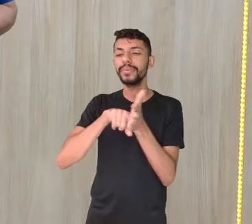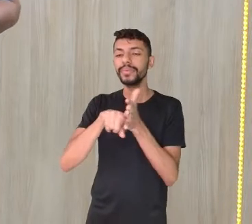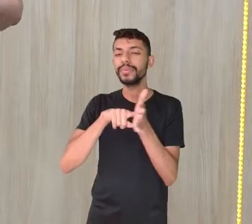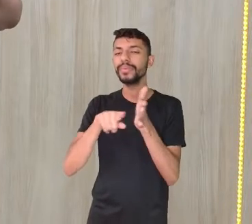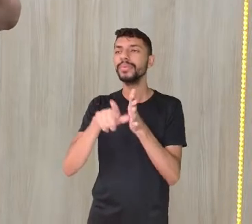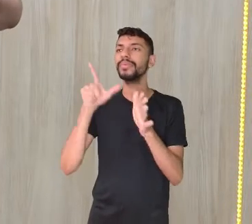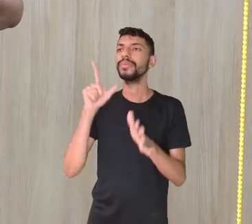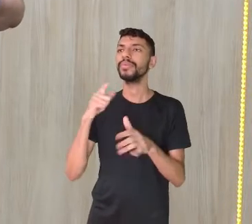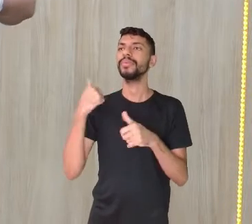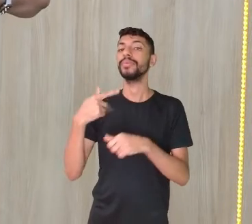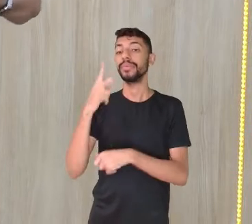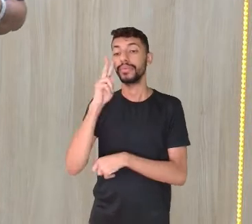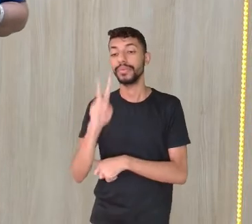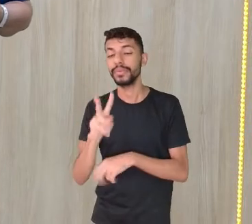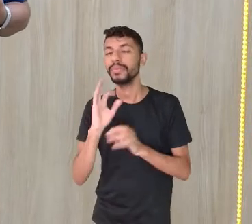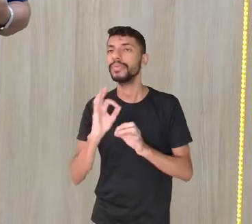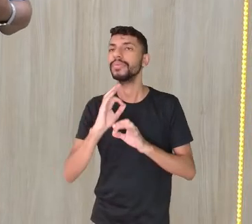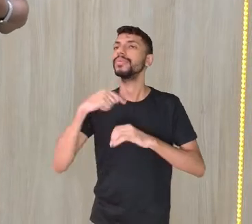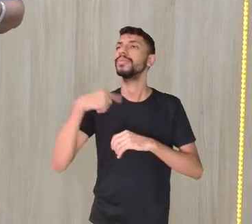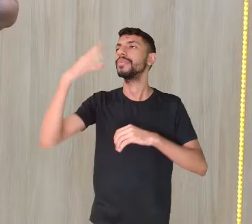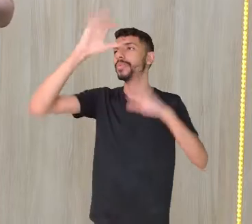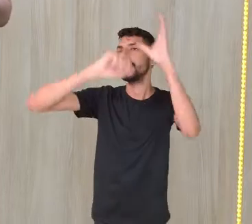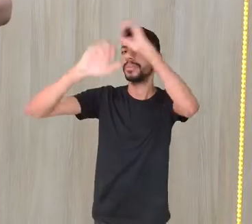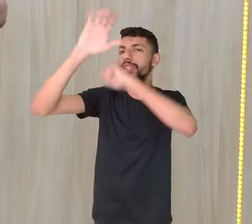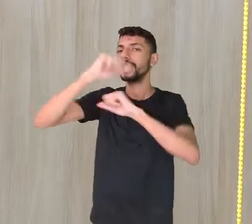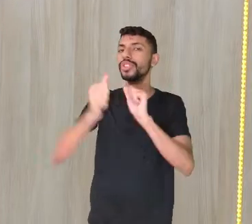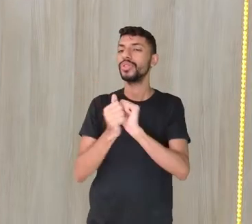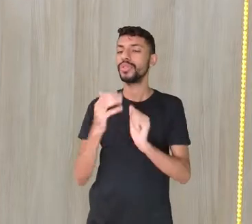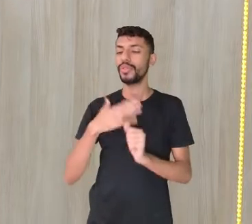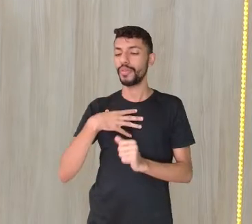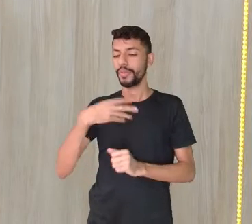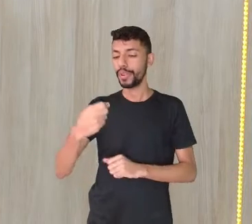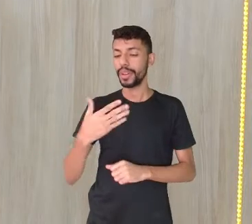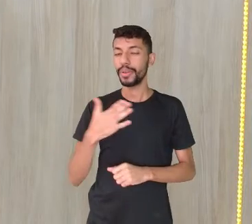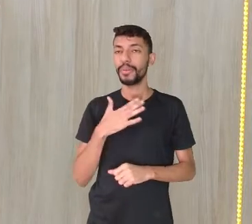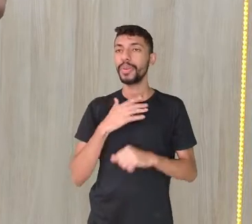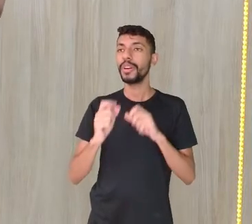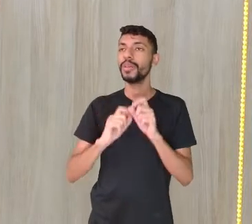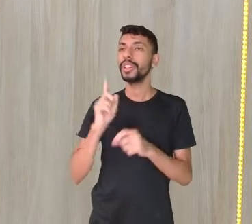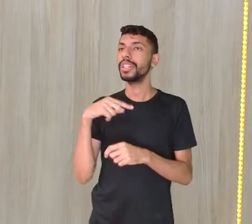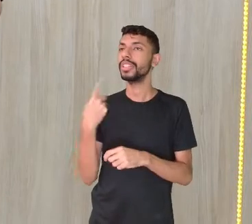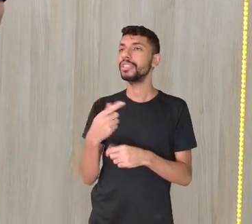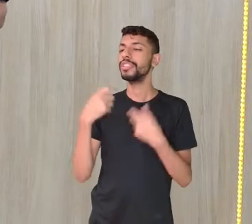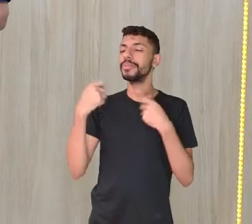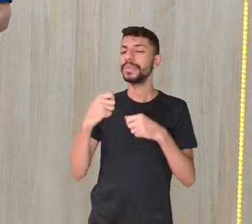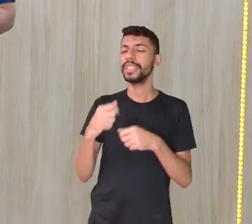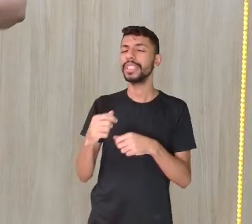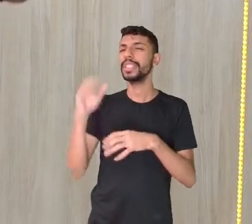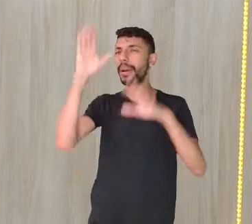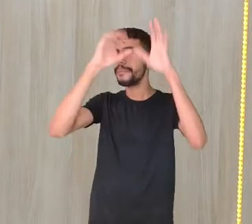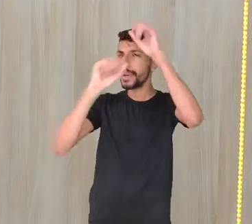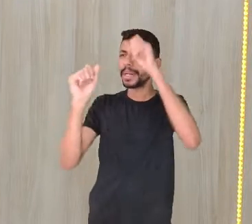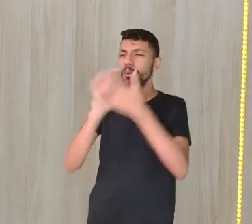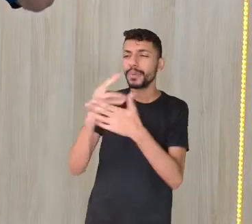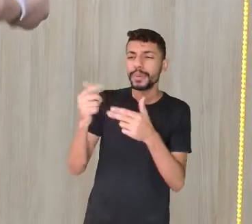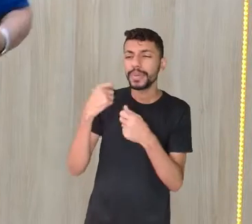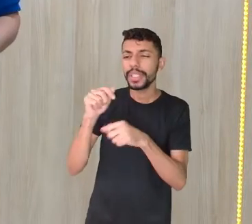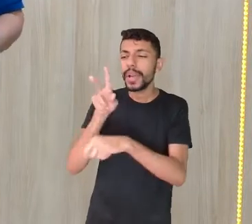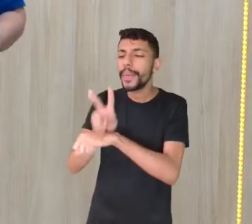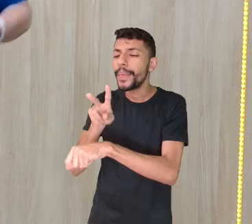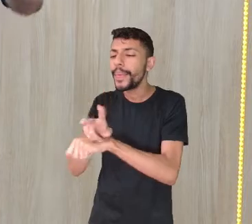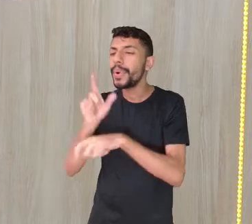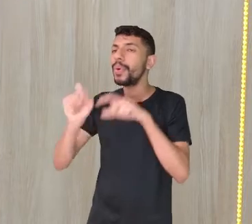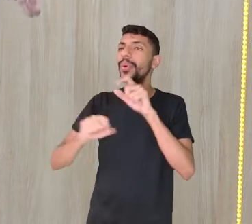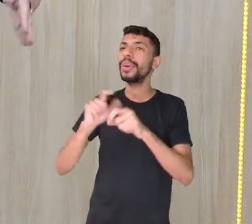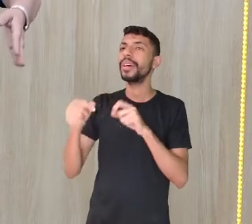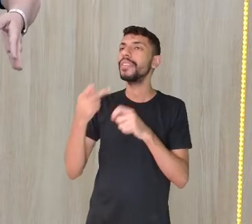pesquisar, ver, né? Eu aprendi com meu filho que a gente, quando quer ver alguma coisa assim, a gente vai consultar o que estão dizendo a respeito